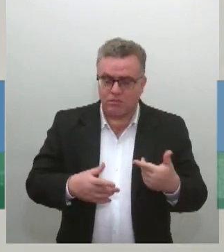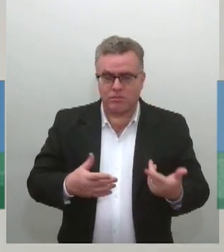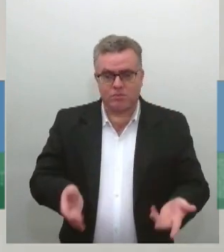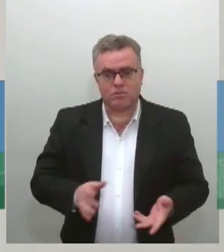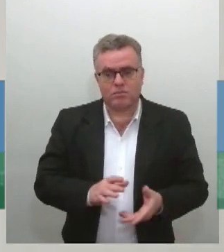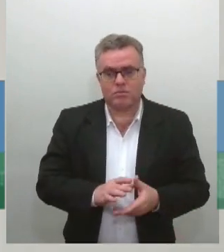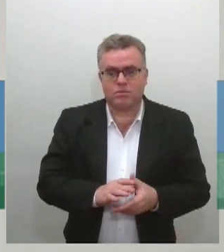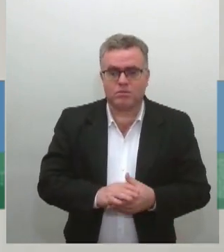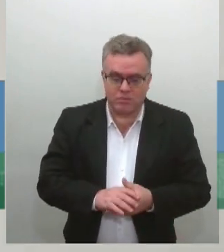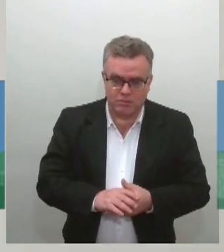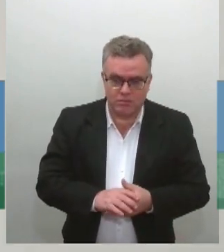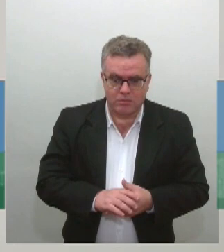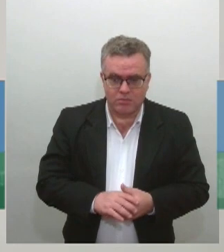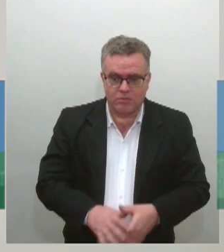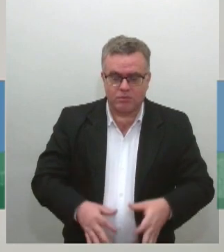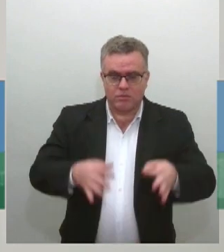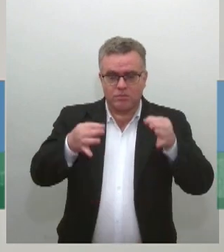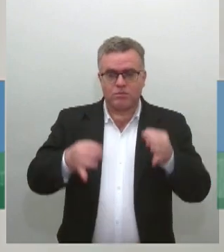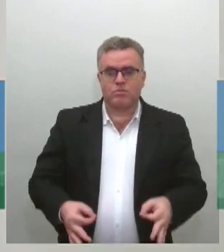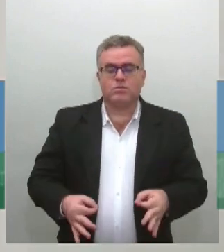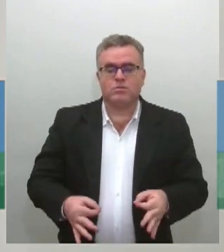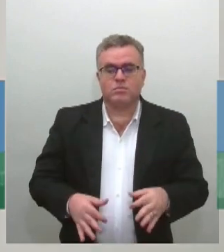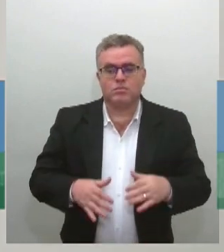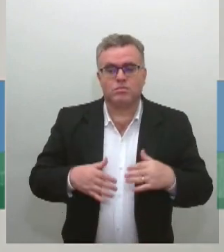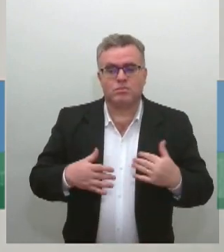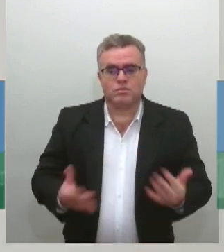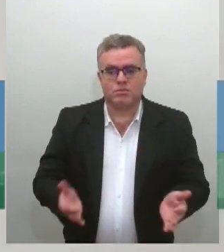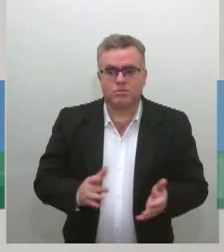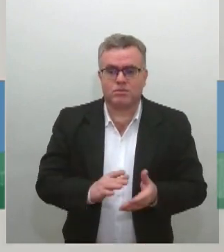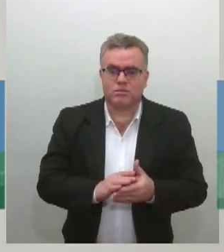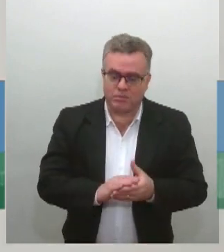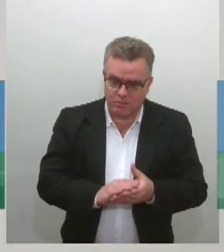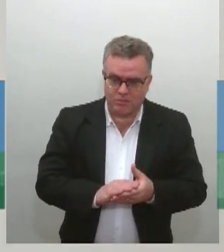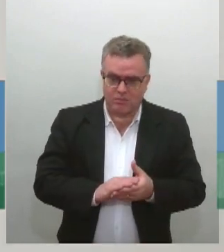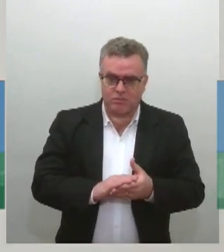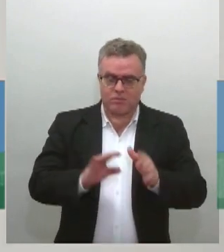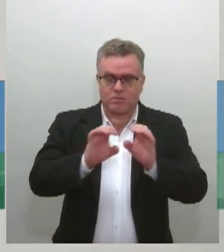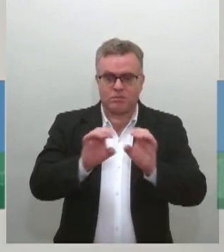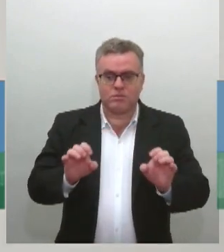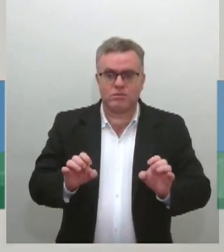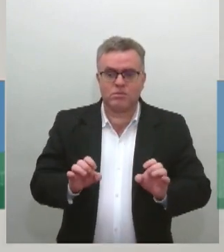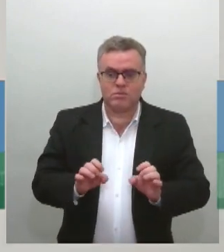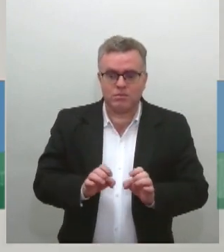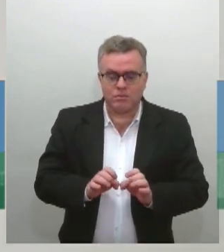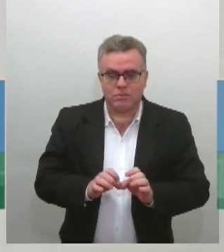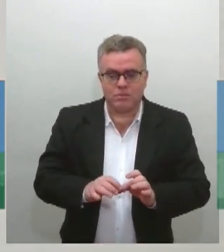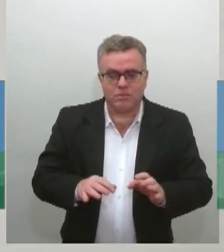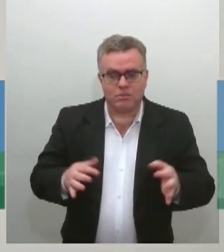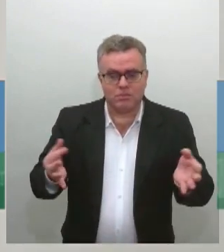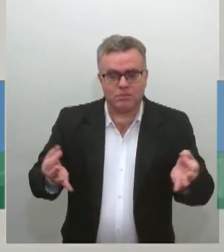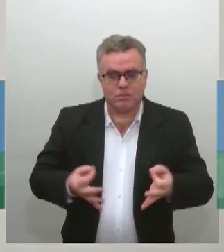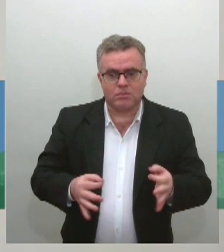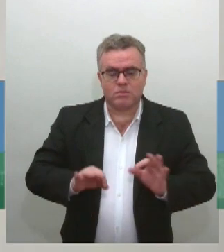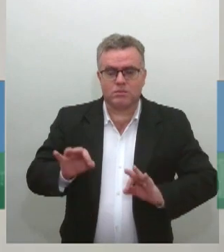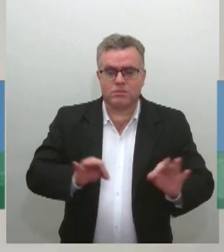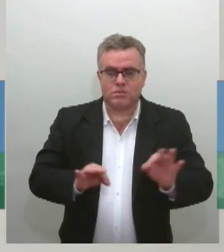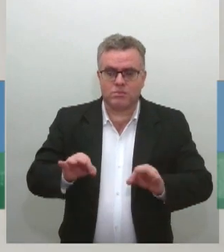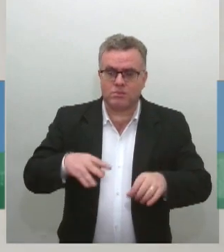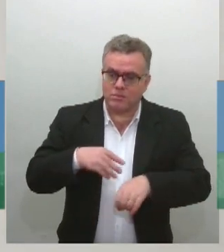gente garantir que tenhamos essa estrutura na ponta, né, garantindo formação,